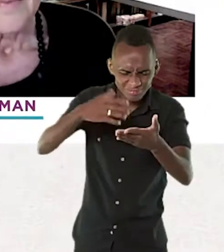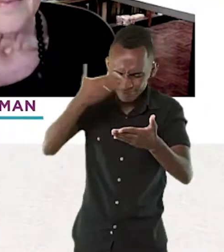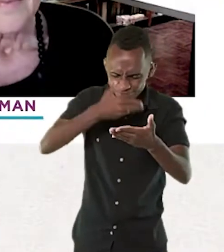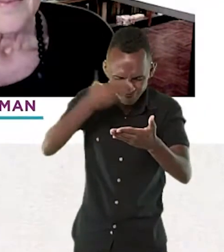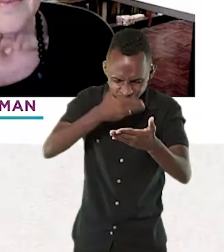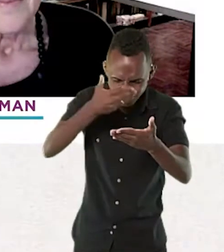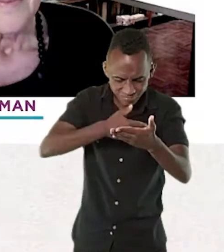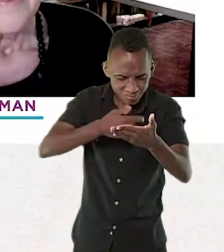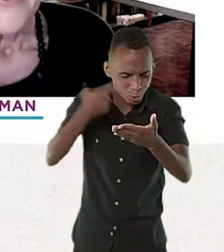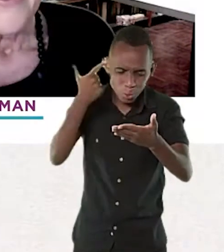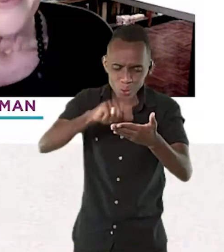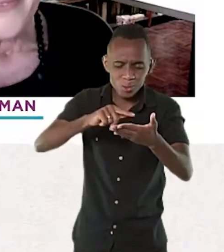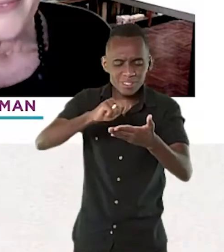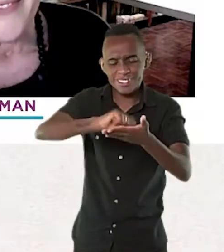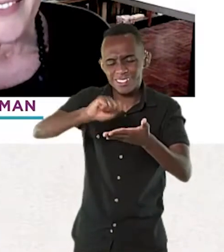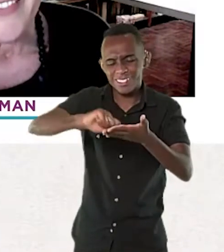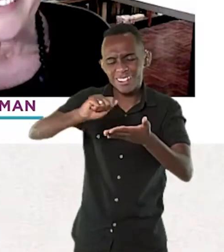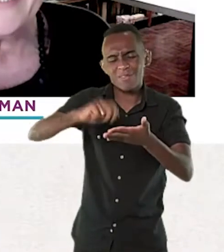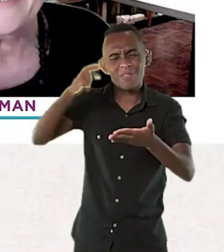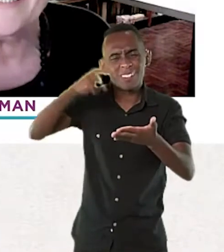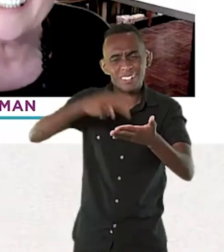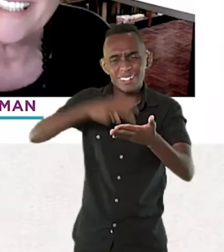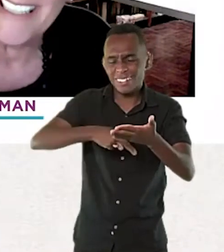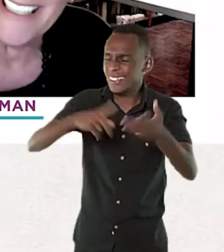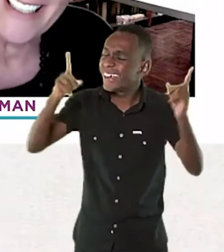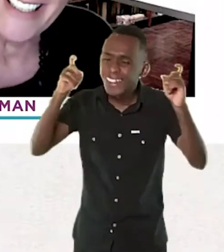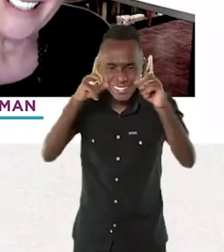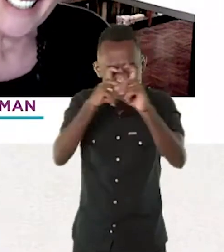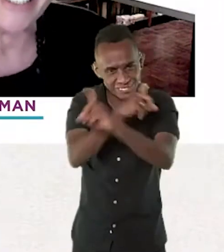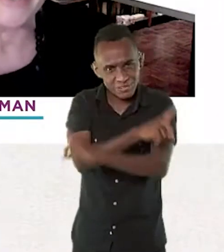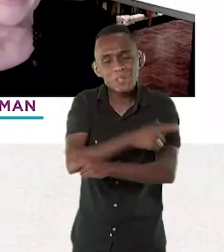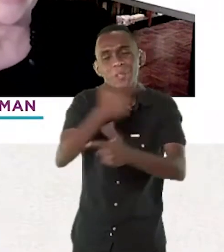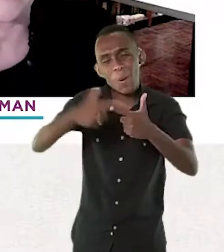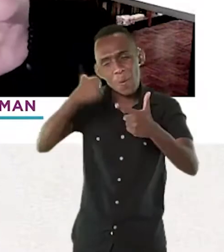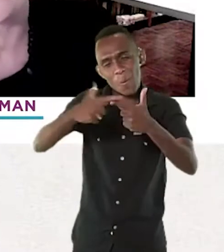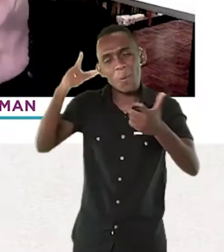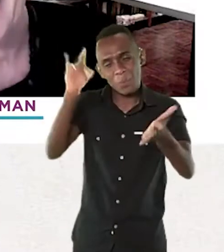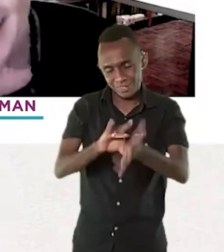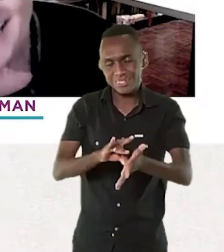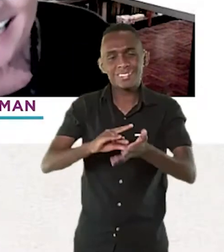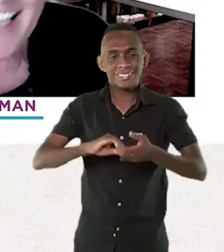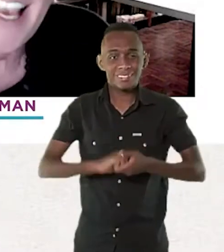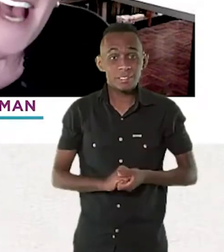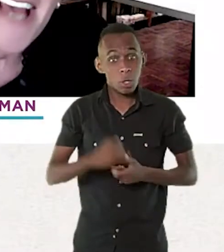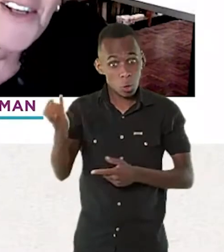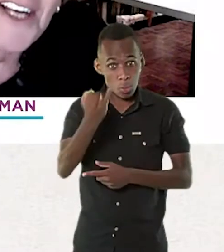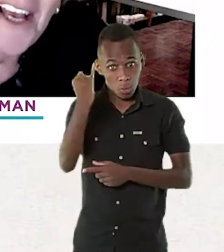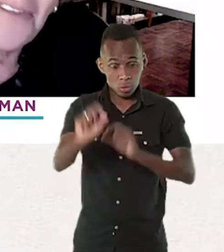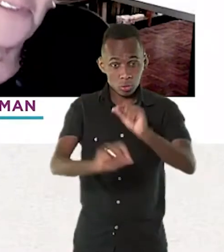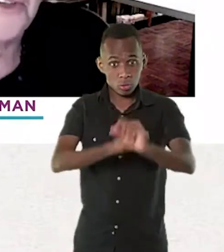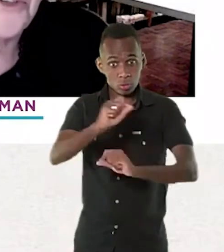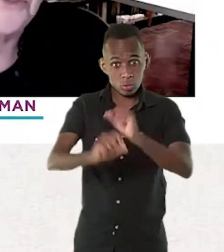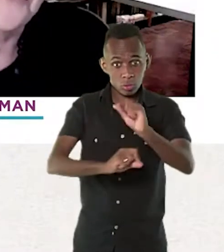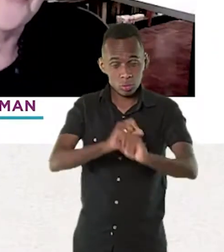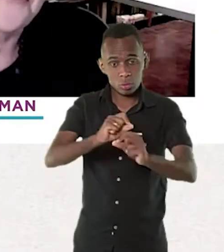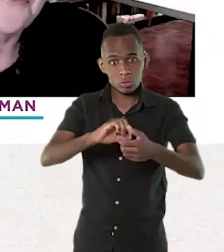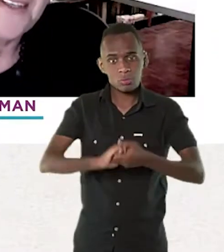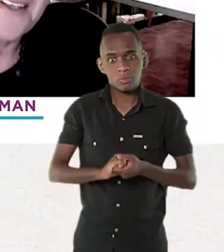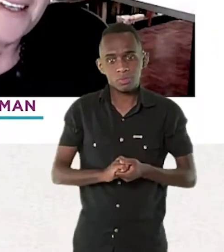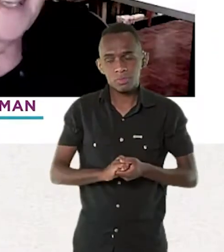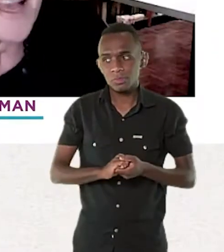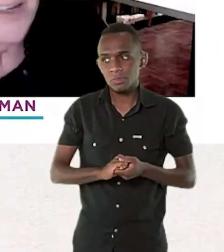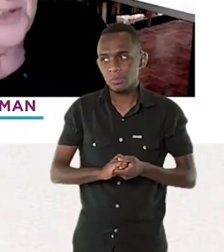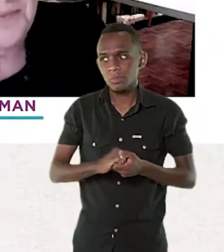que escreveu. É uma tragédia, Gisele, é uma tragédia. Mas o importante é o seguinte, se você não está entendendo... E arte, né, Afonso?